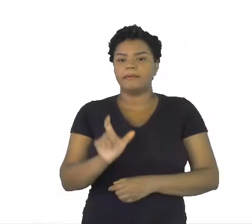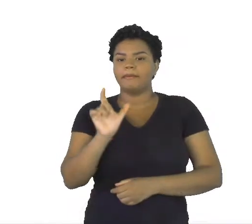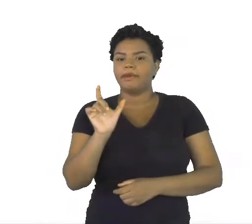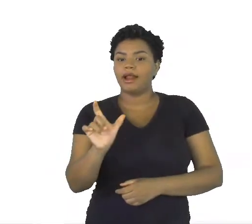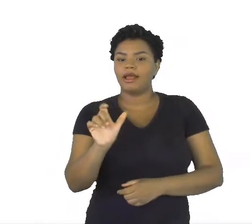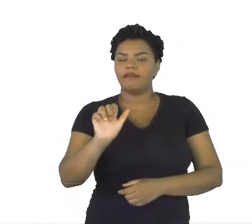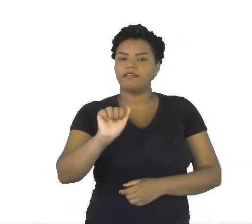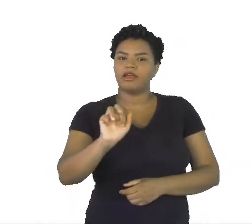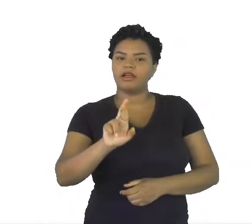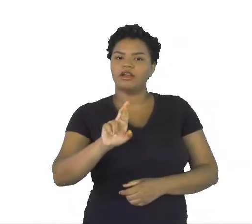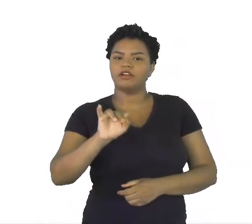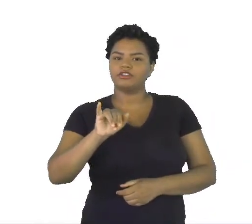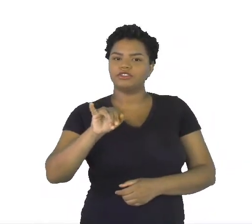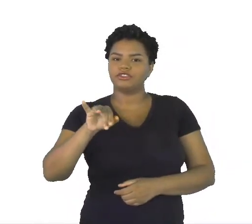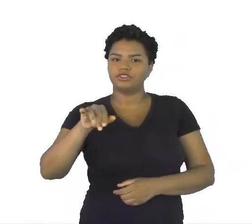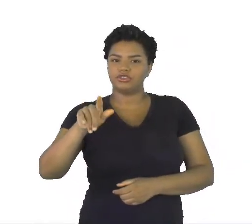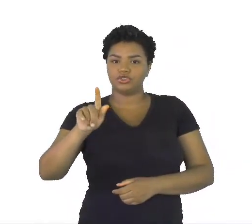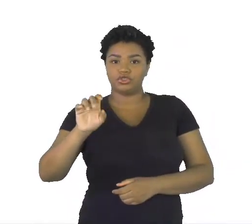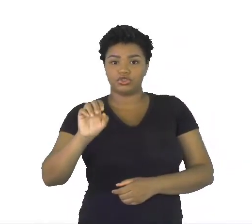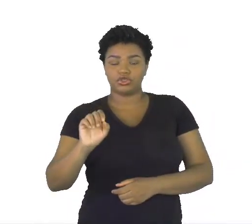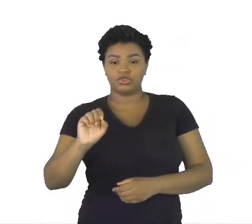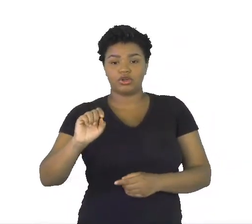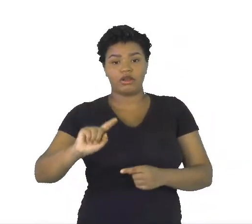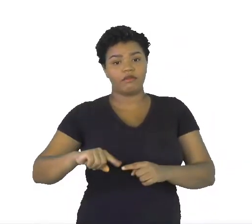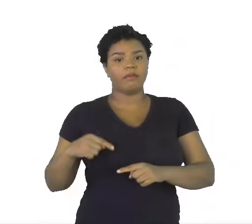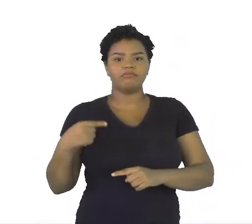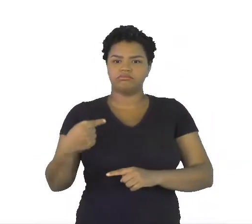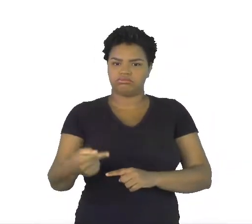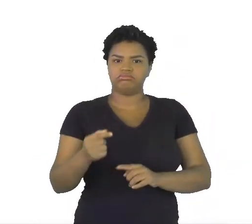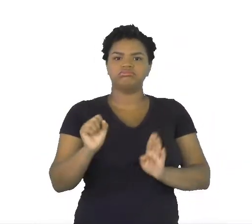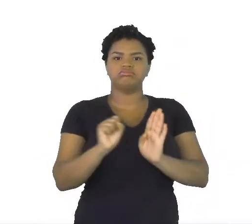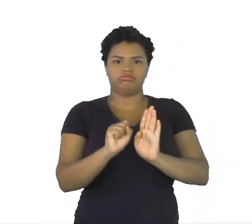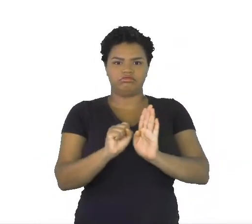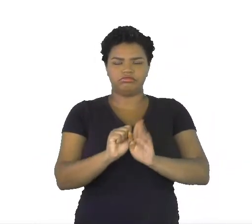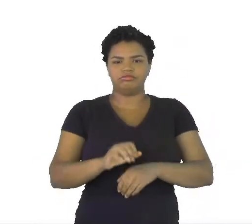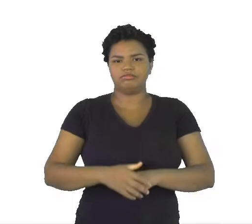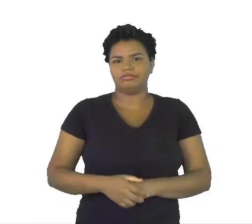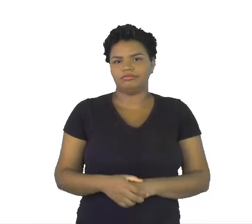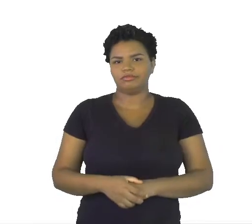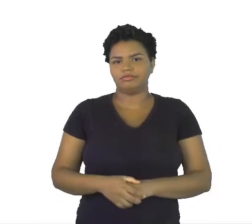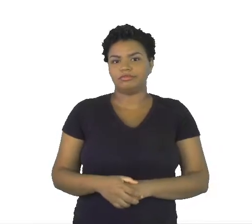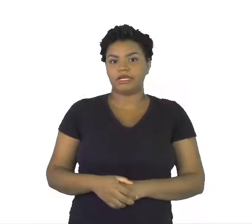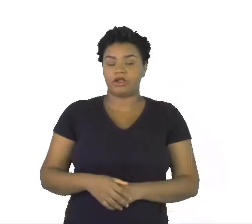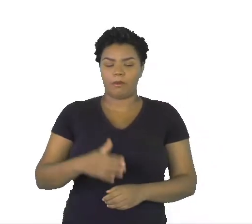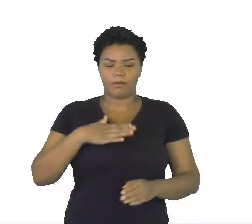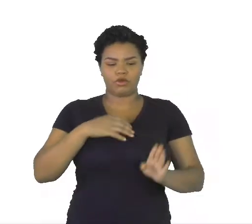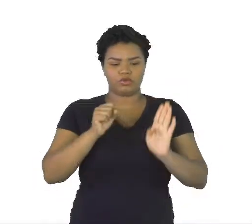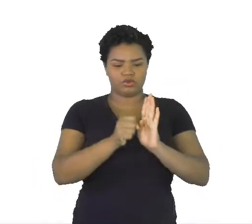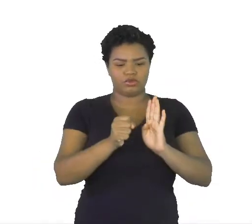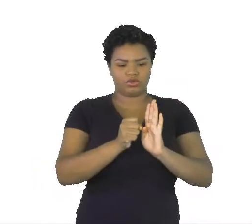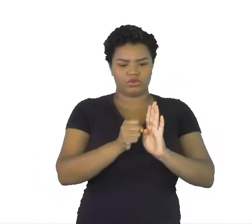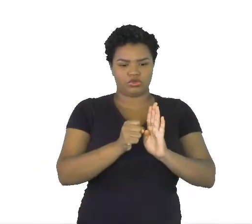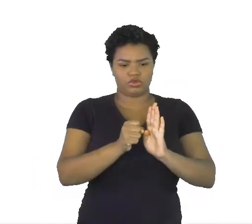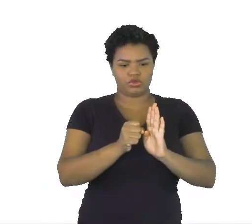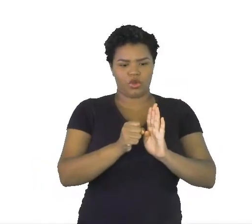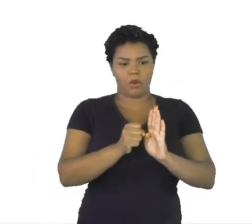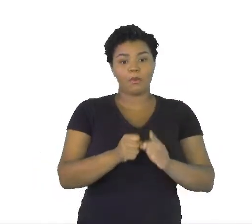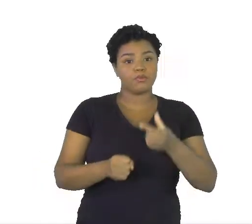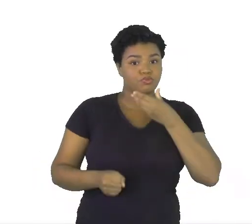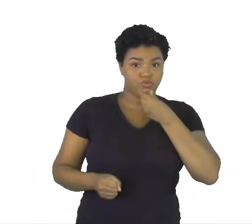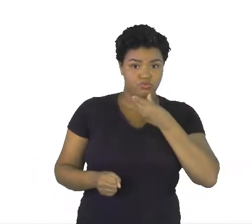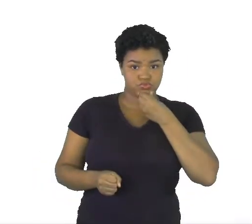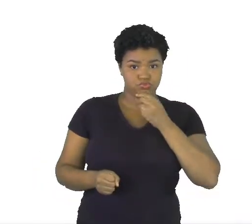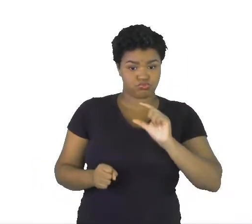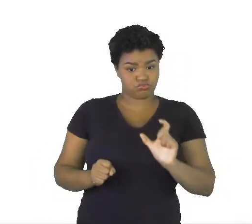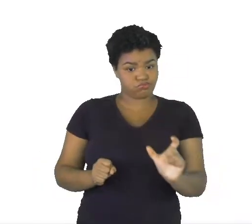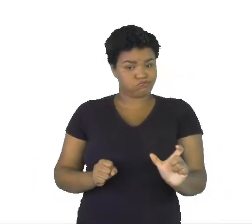chamada artigo, que precederá o meu substantivo. Então, quando o meu substantivo for masculino,